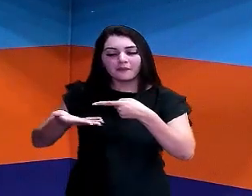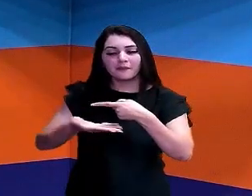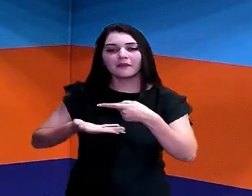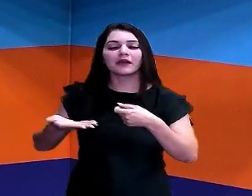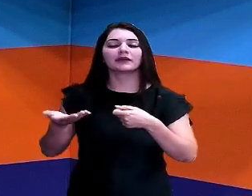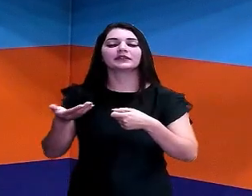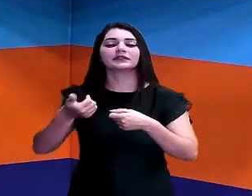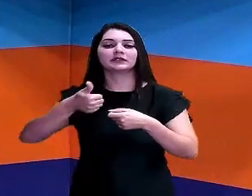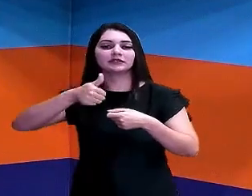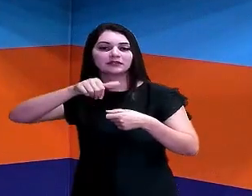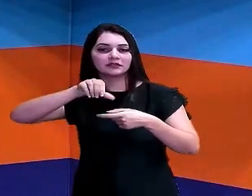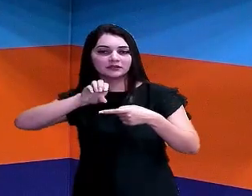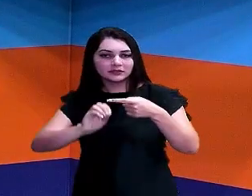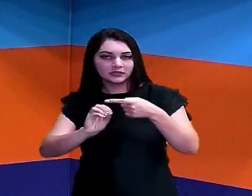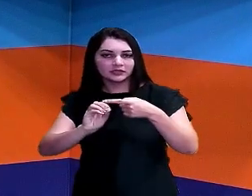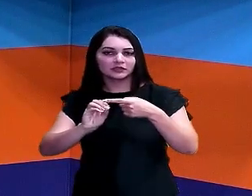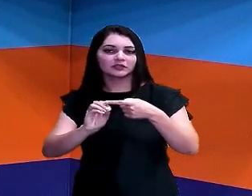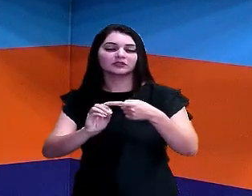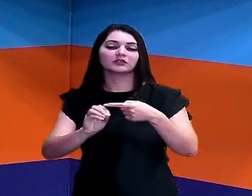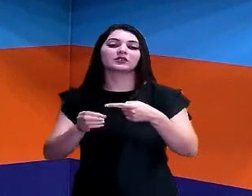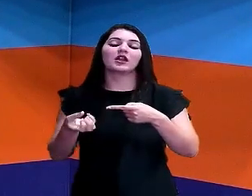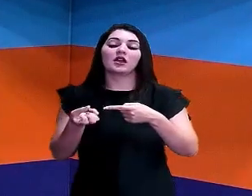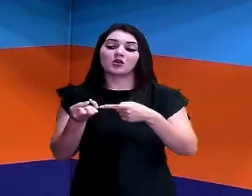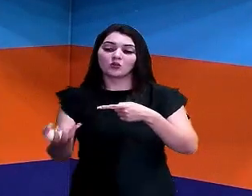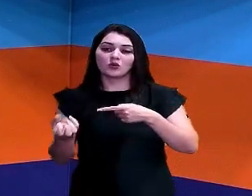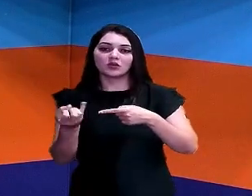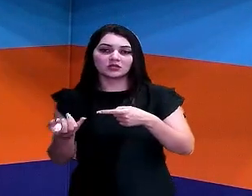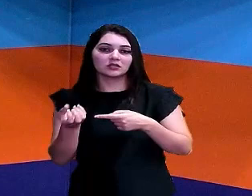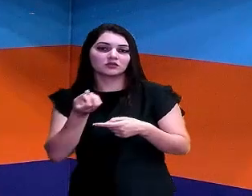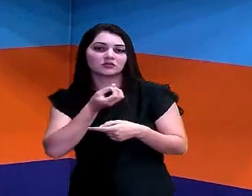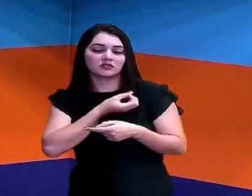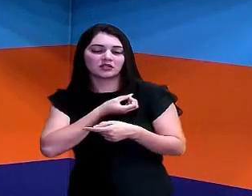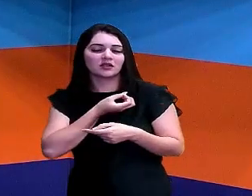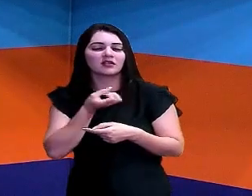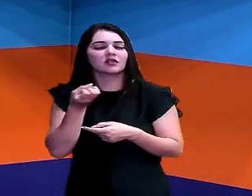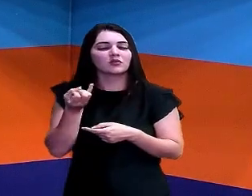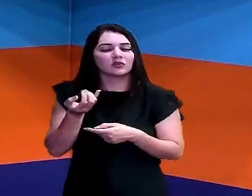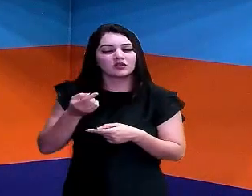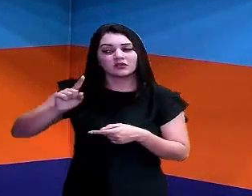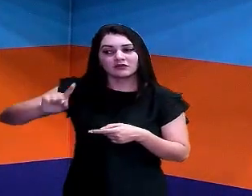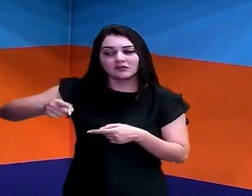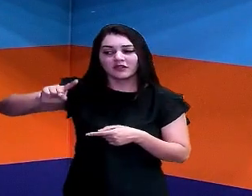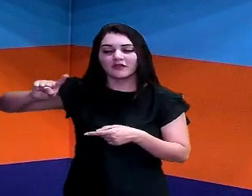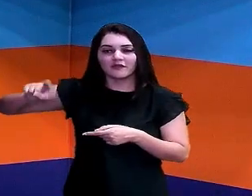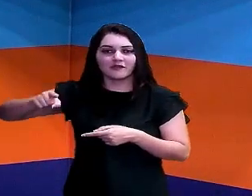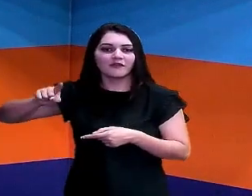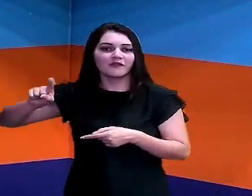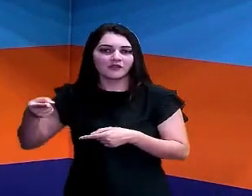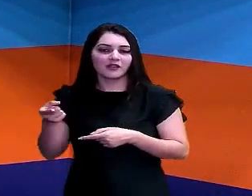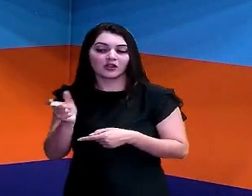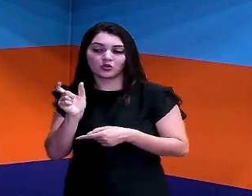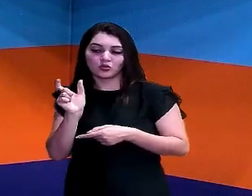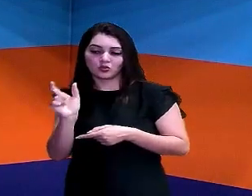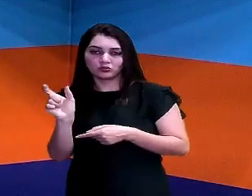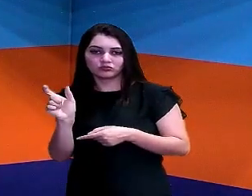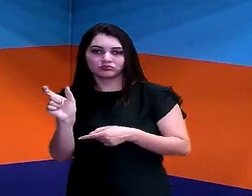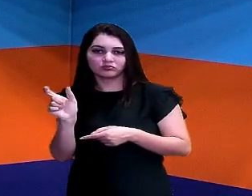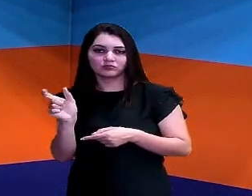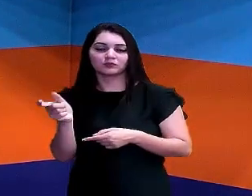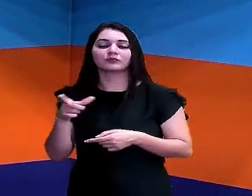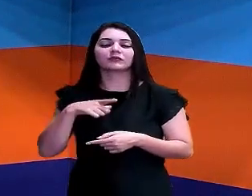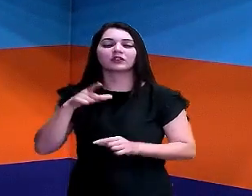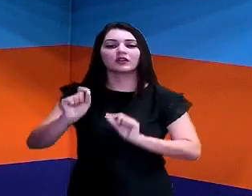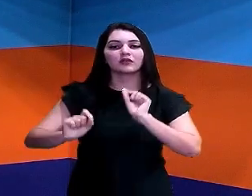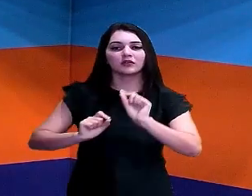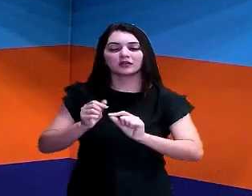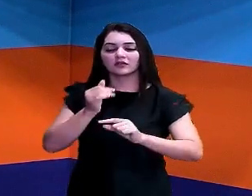de base 10. E aí a quantidade do zero é a quantidade de vírgulas que vai ficar na parte decimal. Então, ó, se